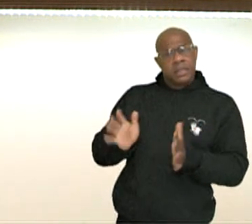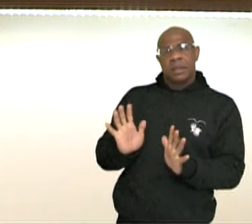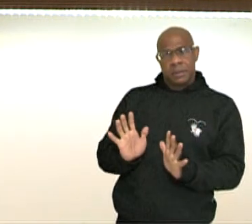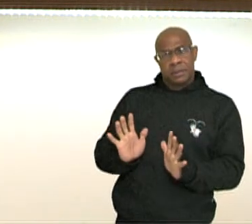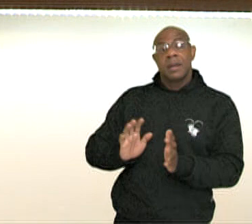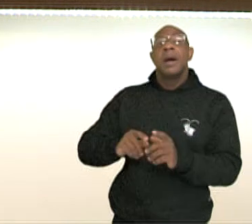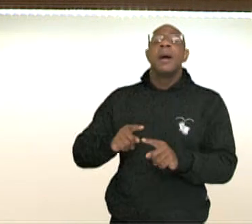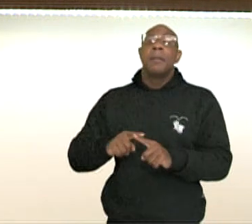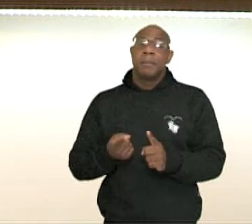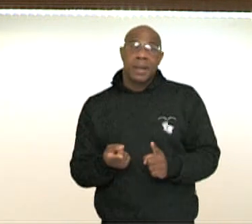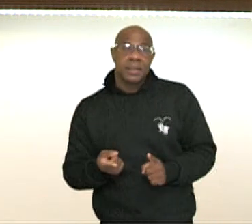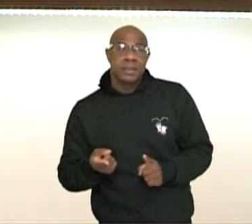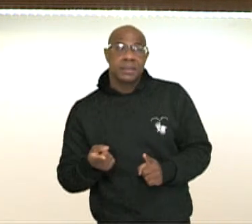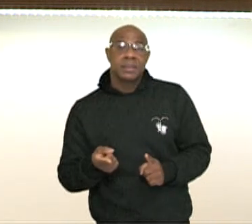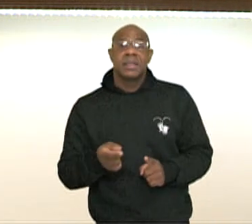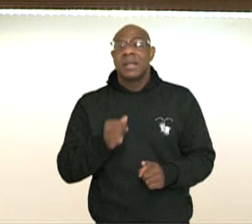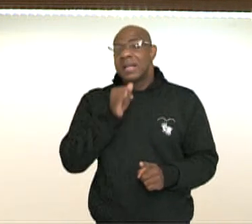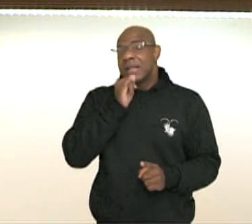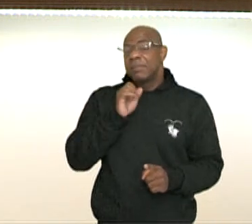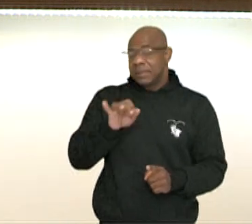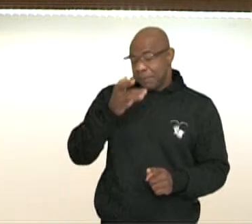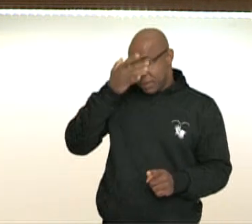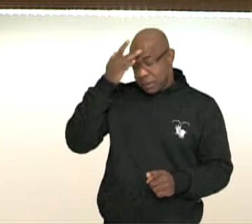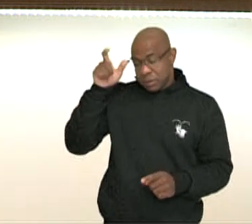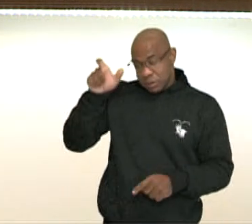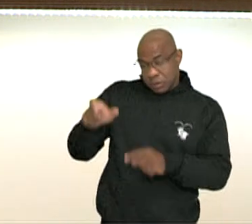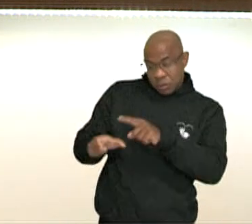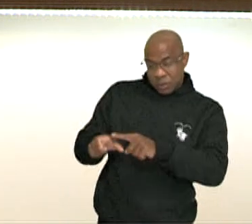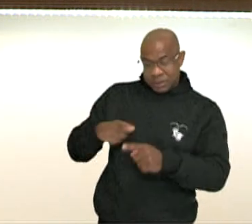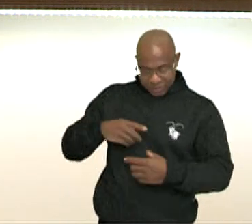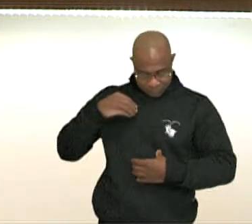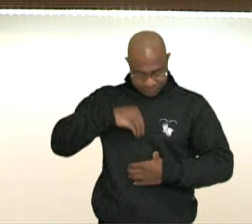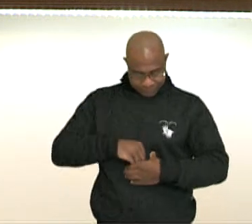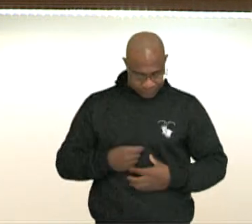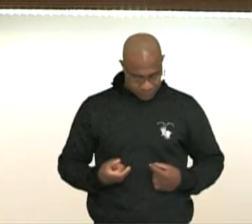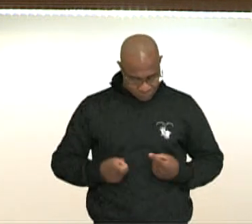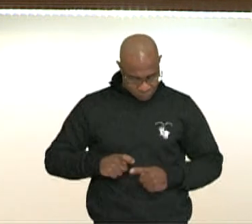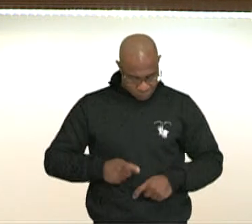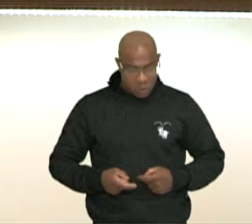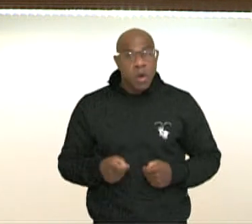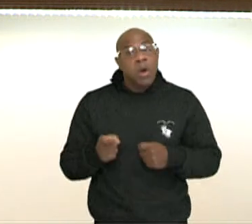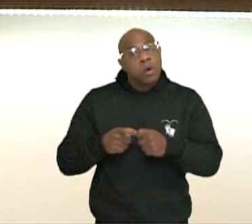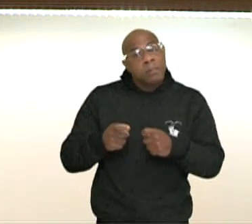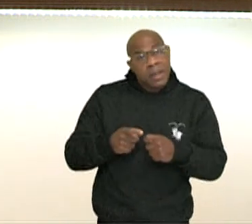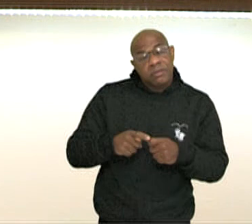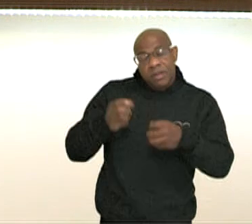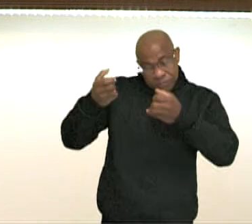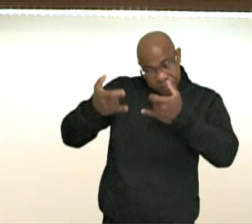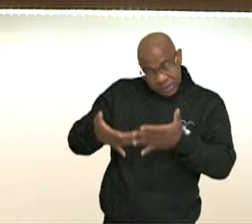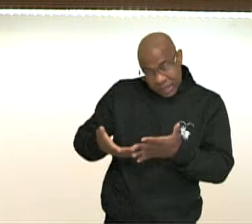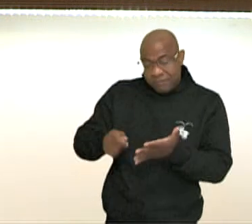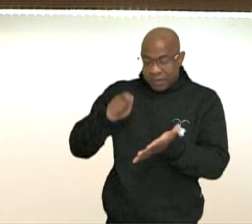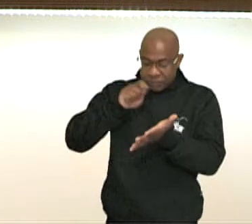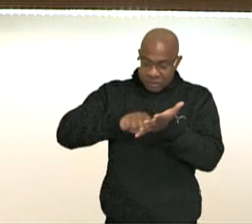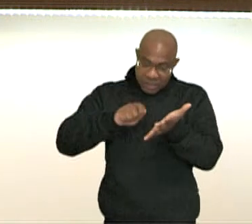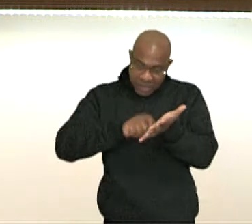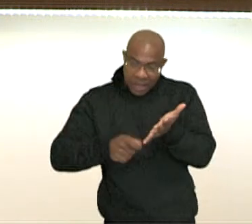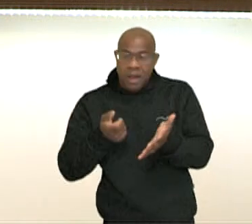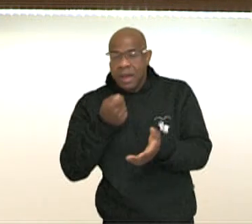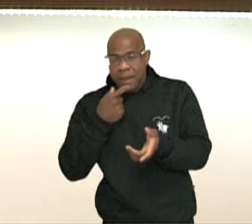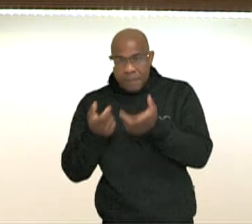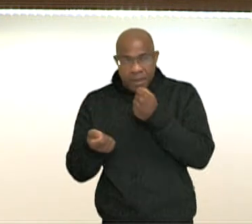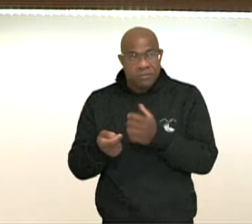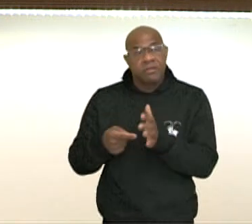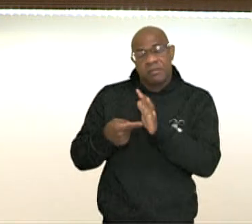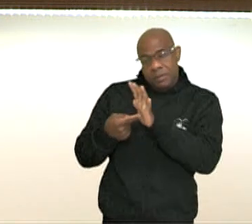pessoa ela é acometida por este verme, né, que desenvolveu ali essa doença, o médico já vai dar orientação, ele vai prescrever, dar os medicamentos, ele vai